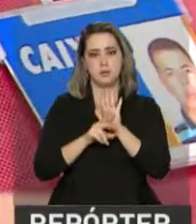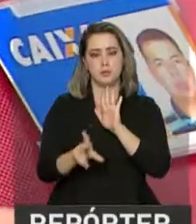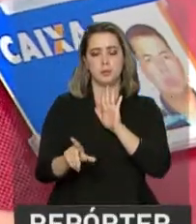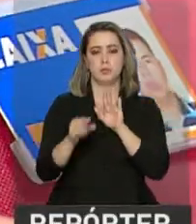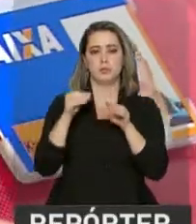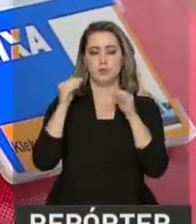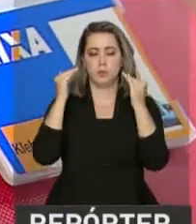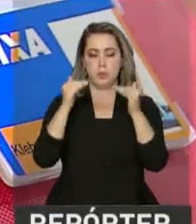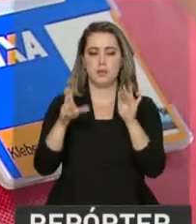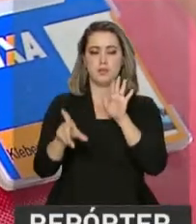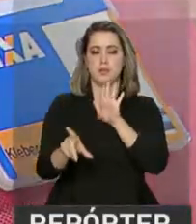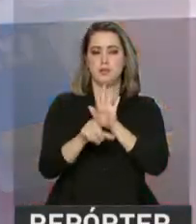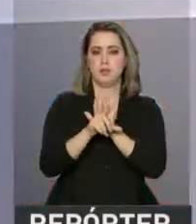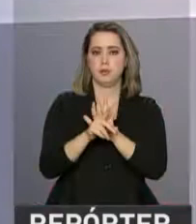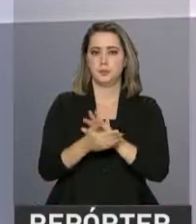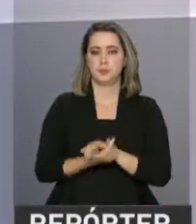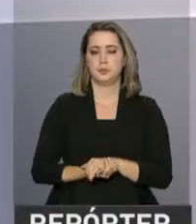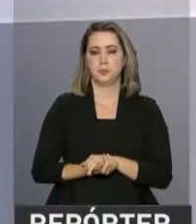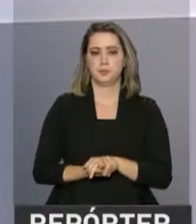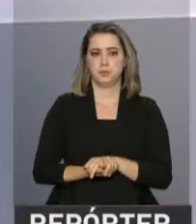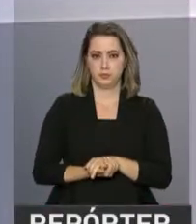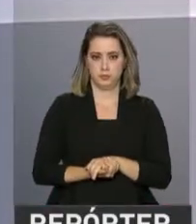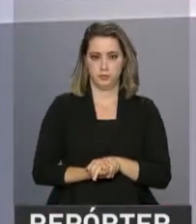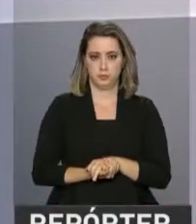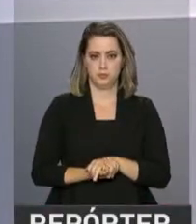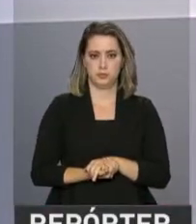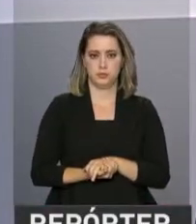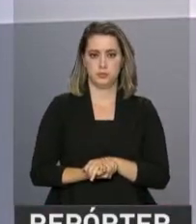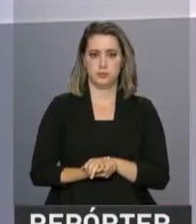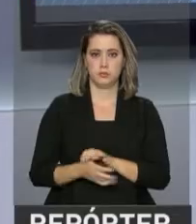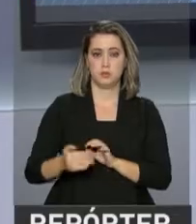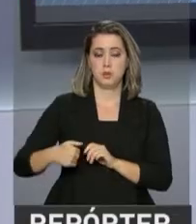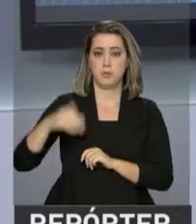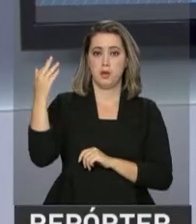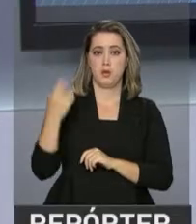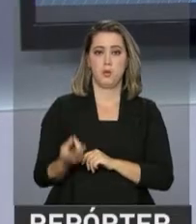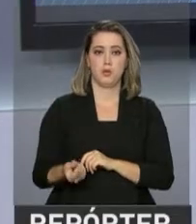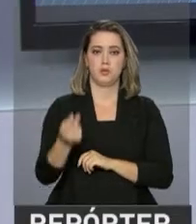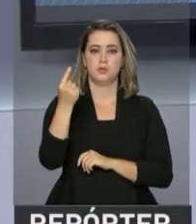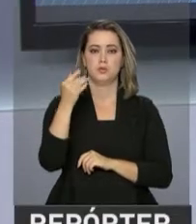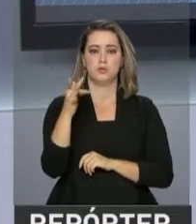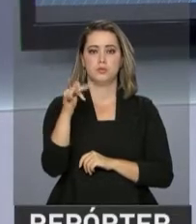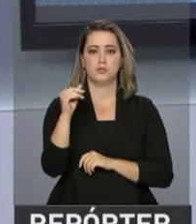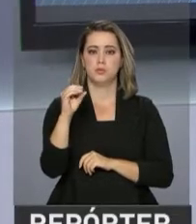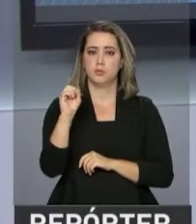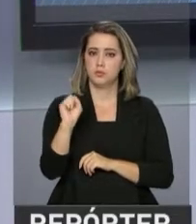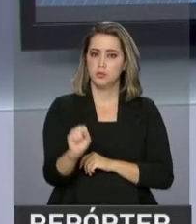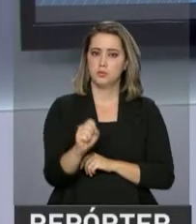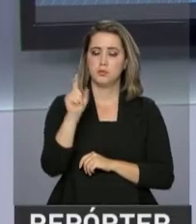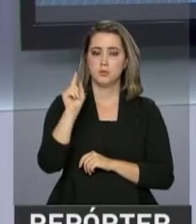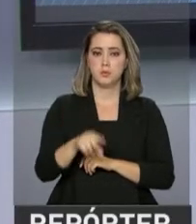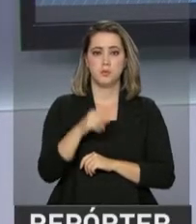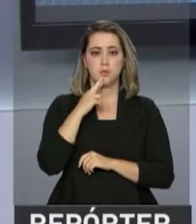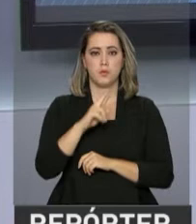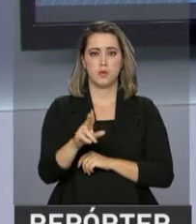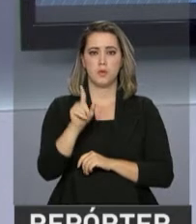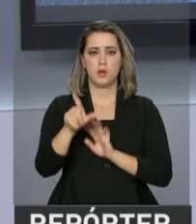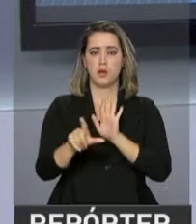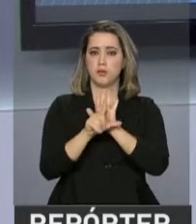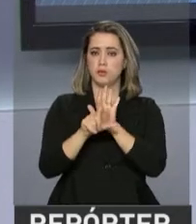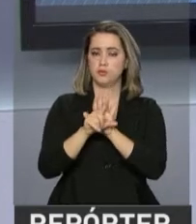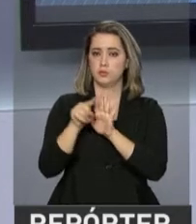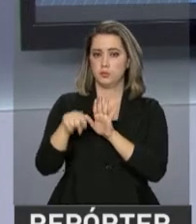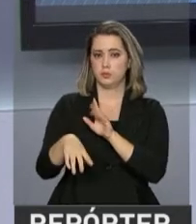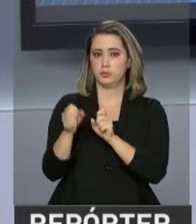previstas em lei a maior rentabilidade das contas vinculadas ao fgts é resultado de uma